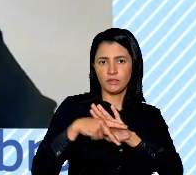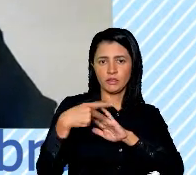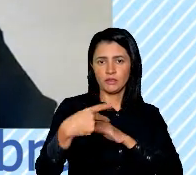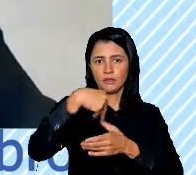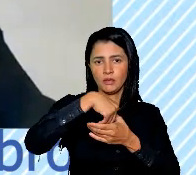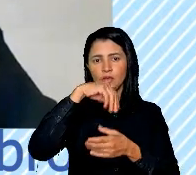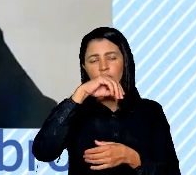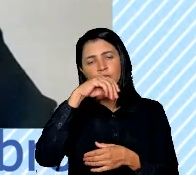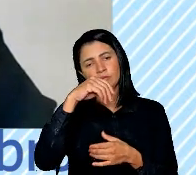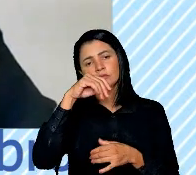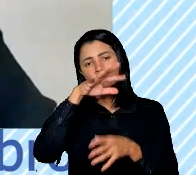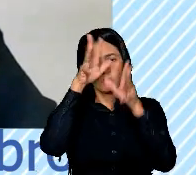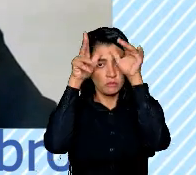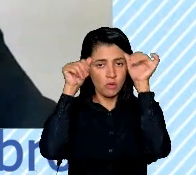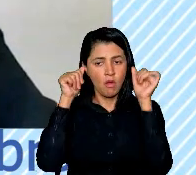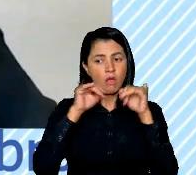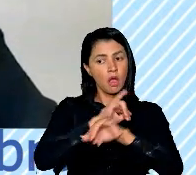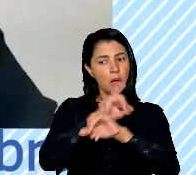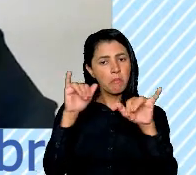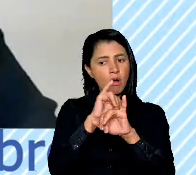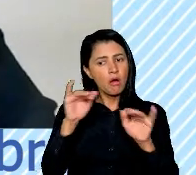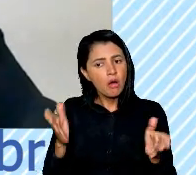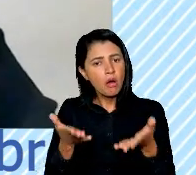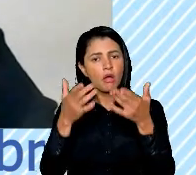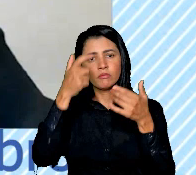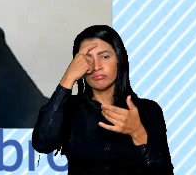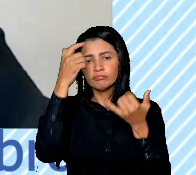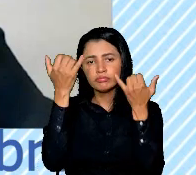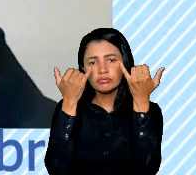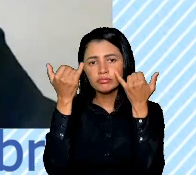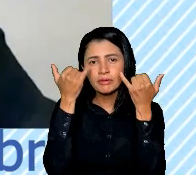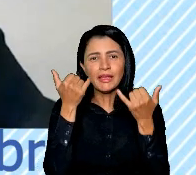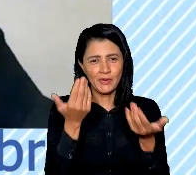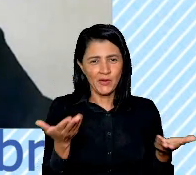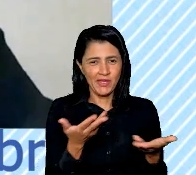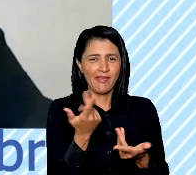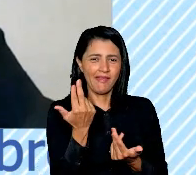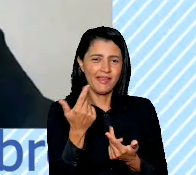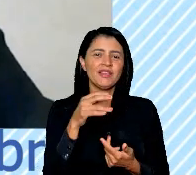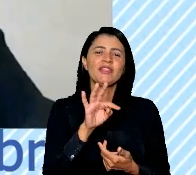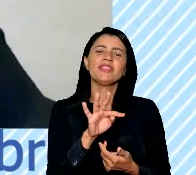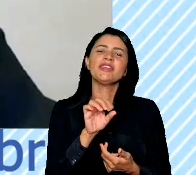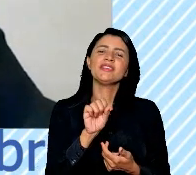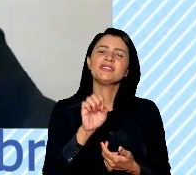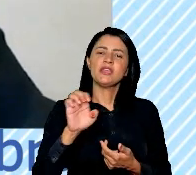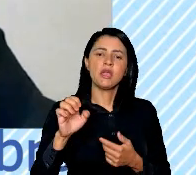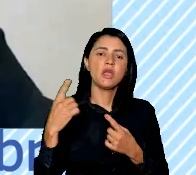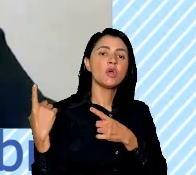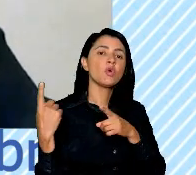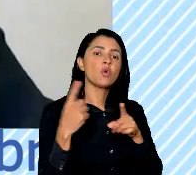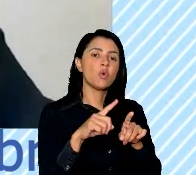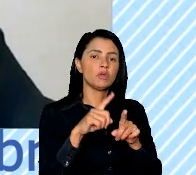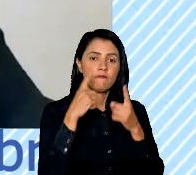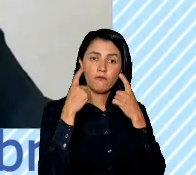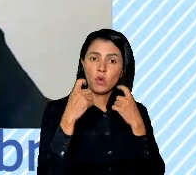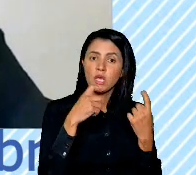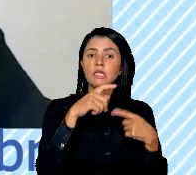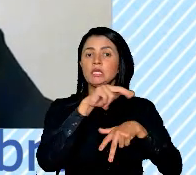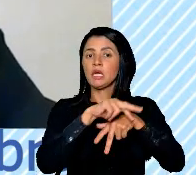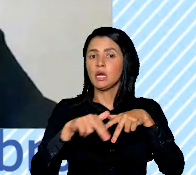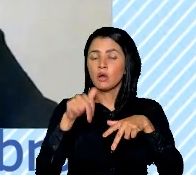de conscientização, como essa muito recente do TSE, contra a violência de gênero na política.